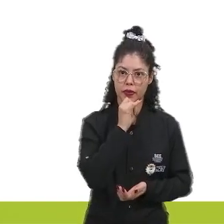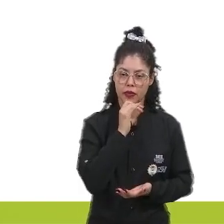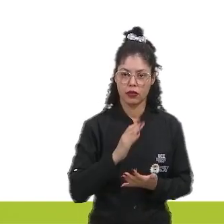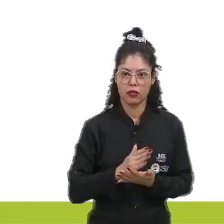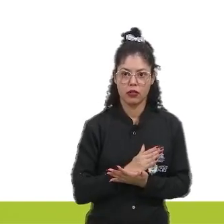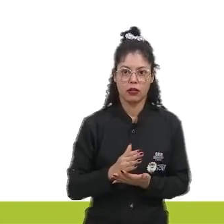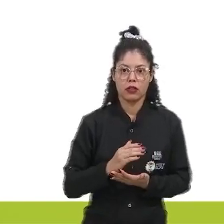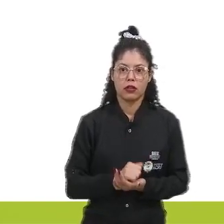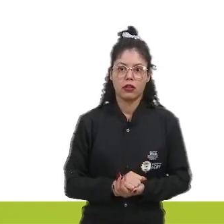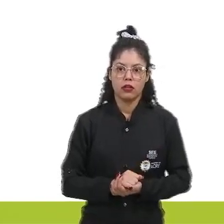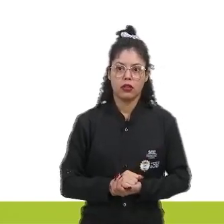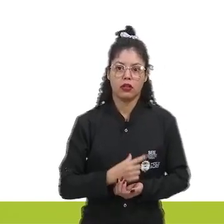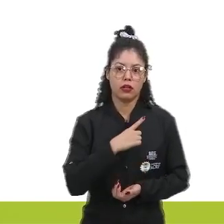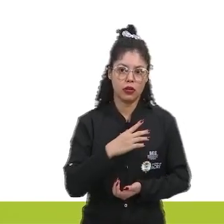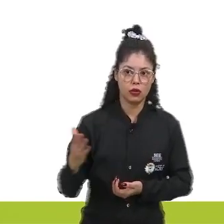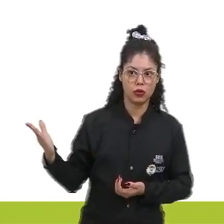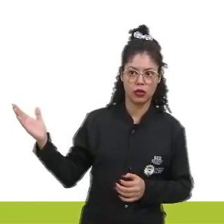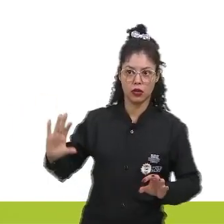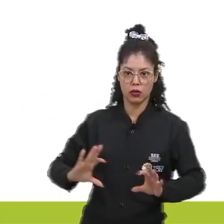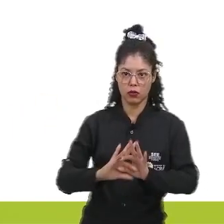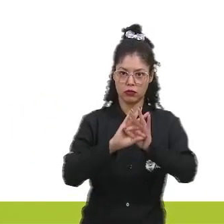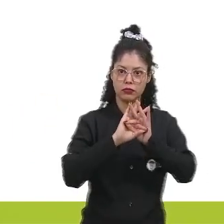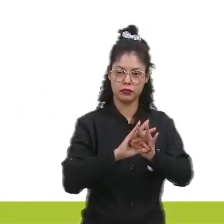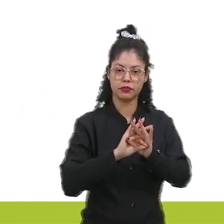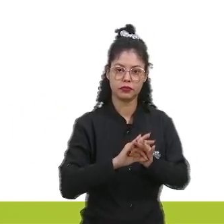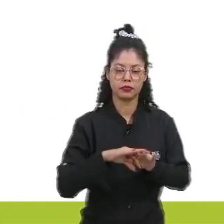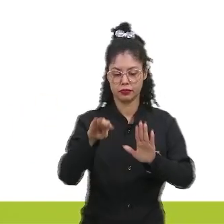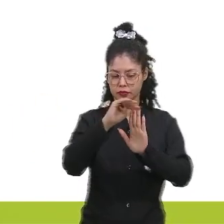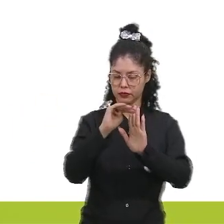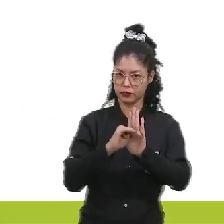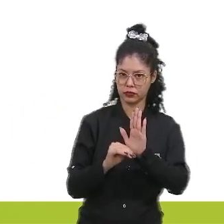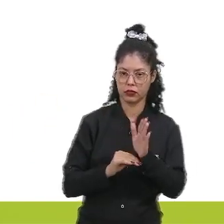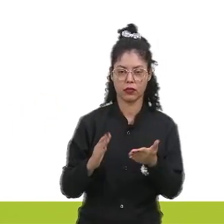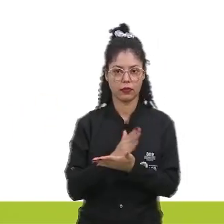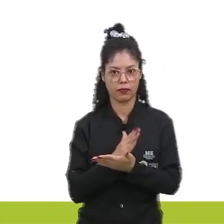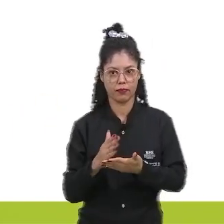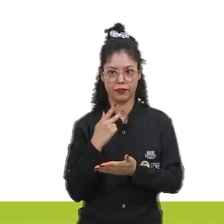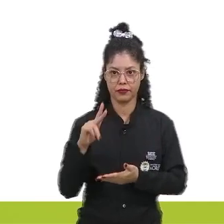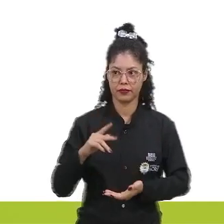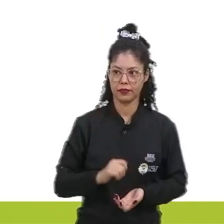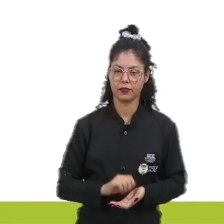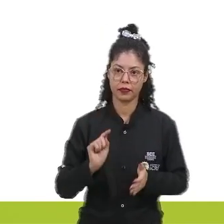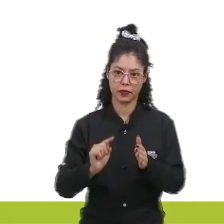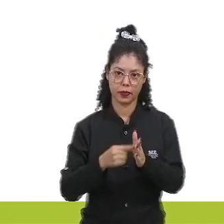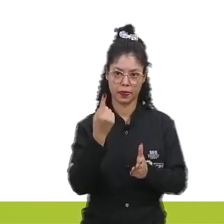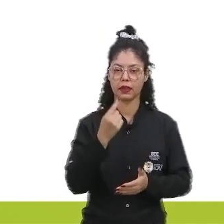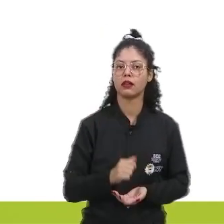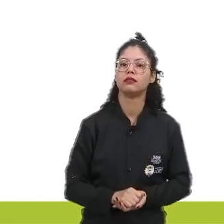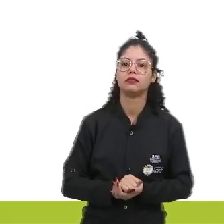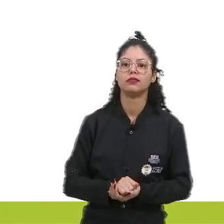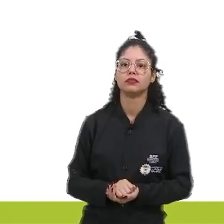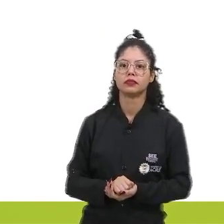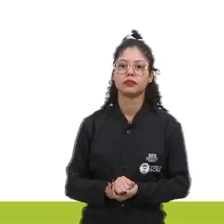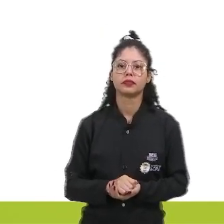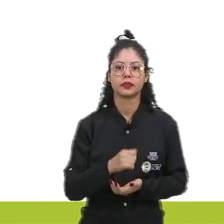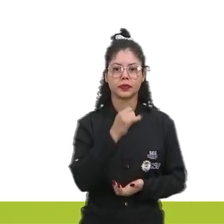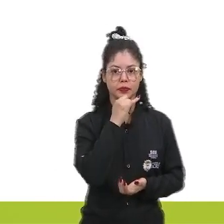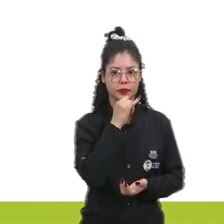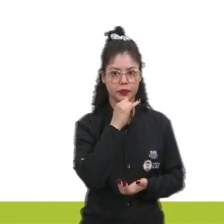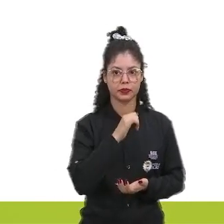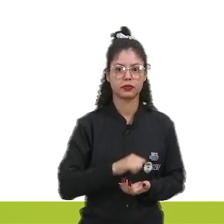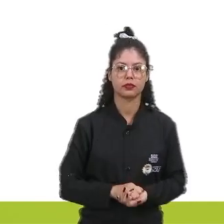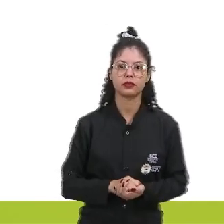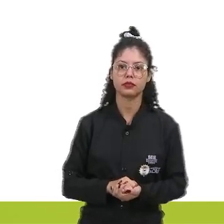aqui, Nessas relações de função aqui, a gente vai classificar algumas delas, tá? Primeiro, a gente vai